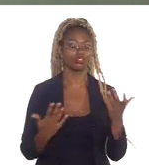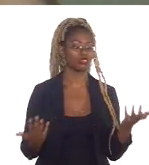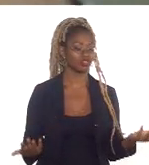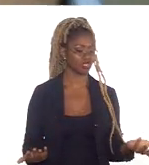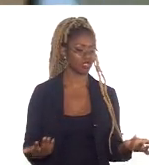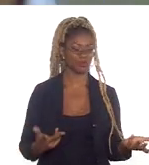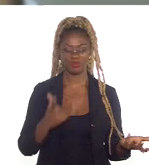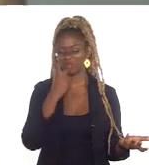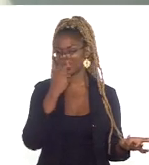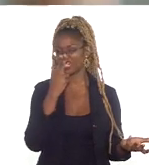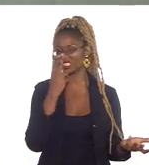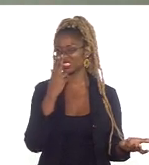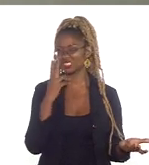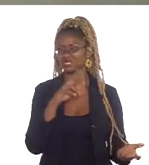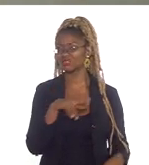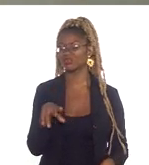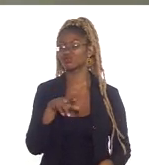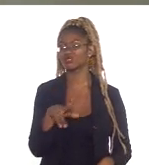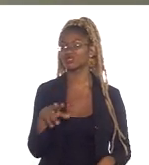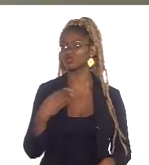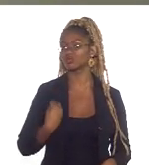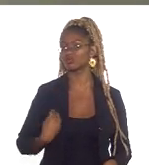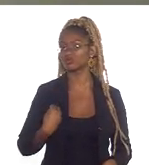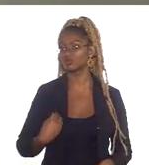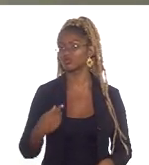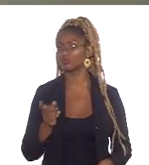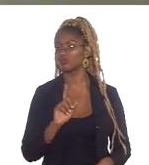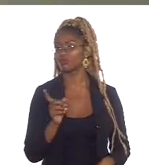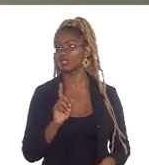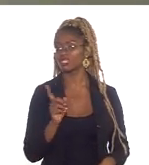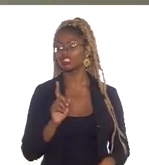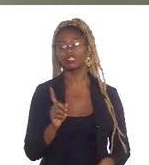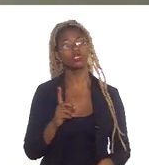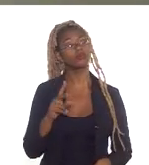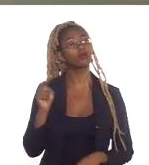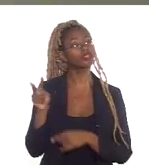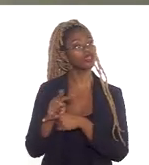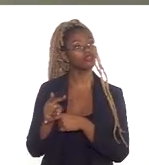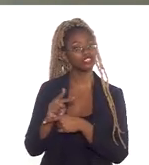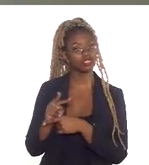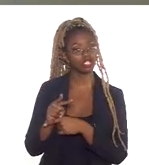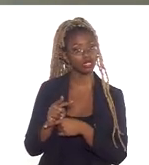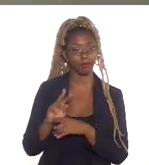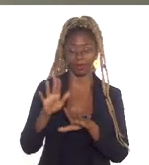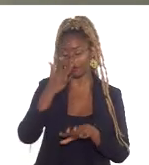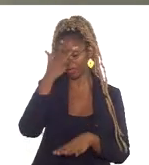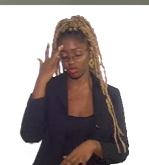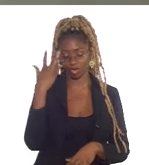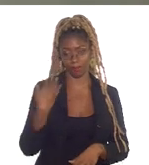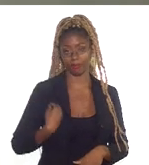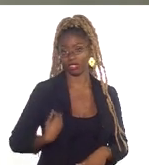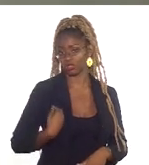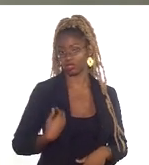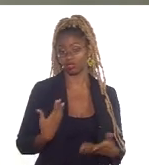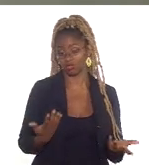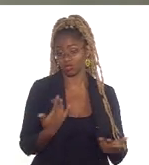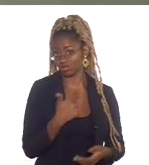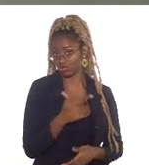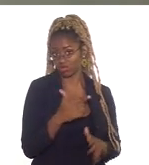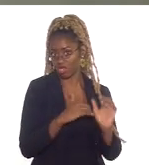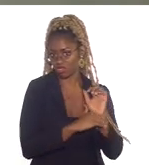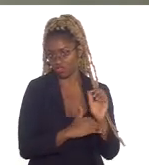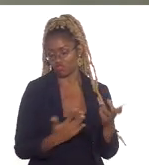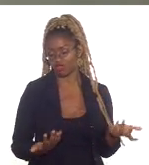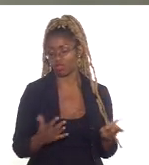categorias que não participam da fiscalização, mas participam e existem. Mas eu queria ouvir a palavra da